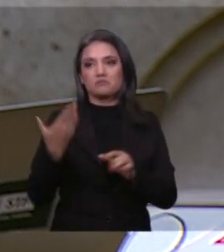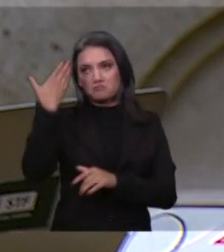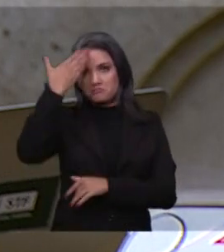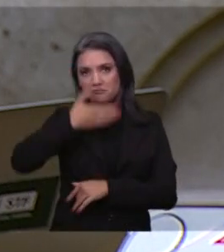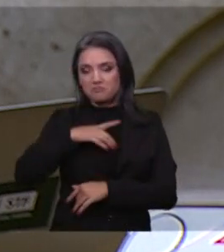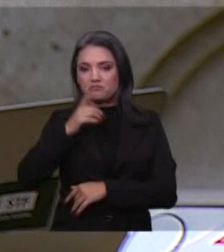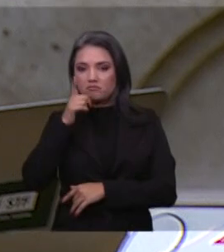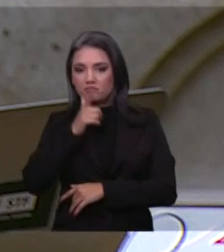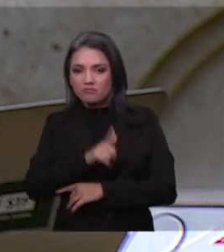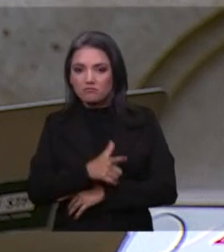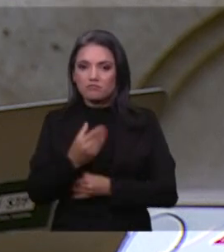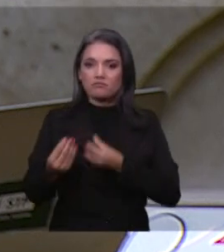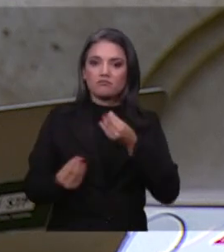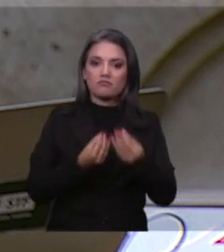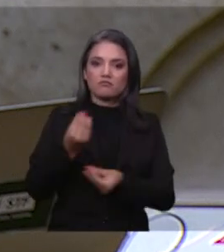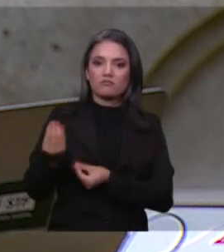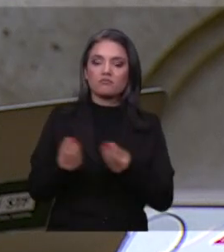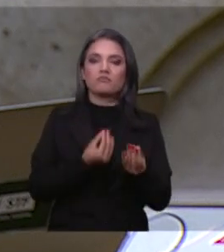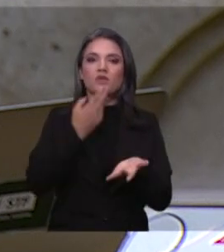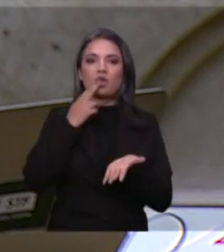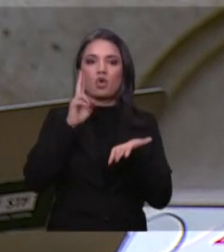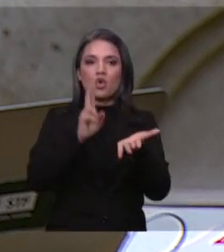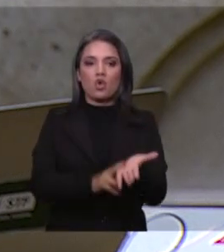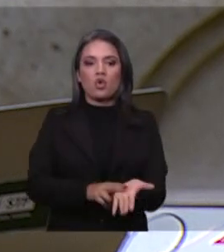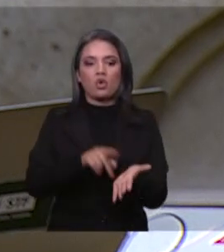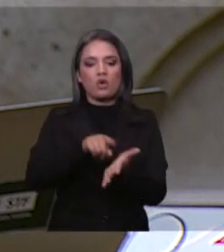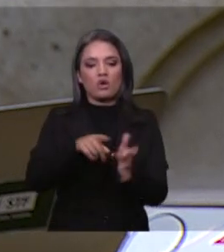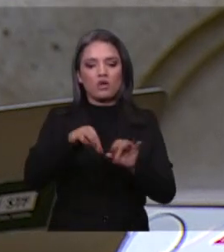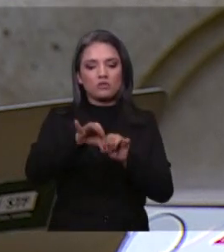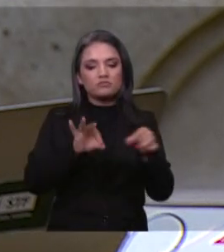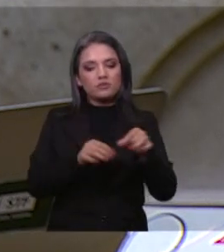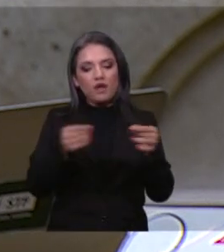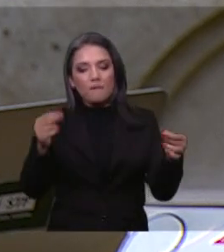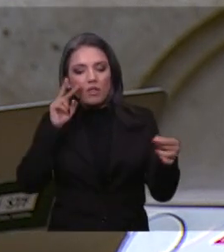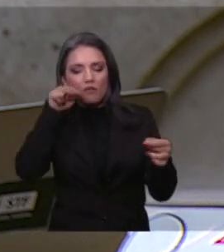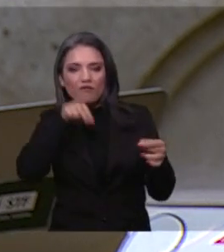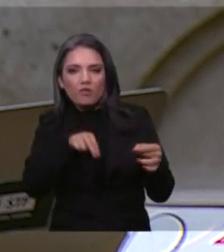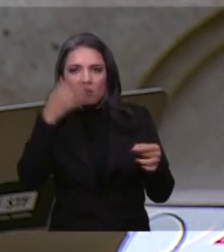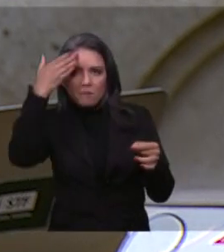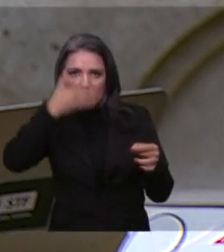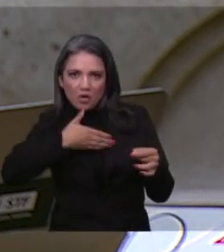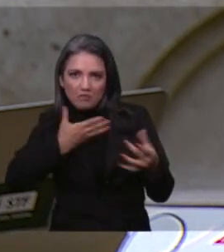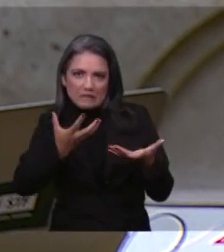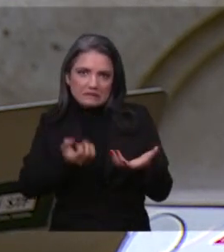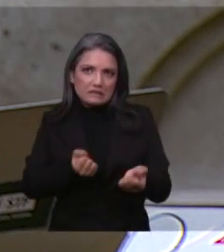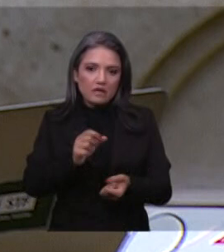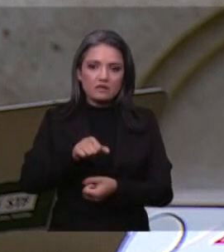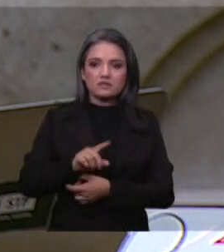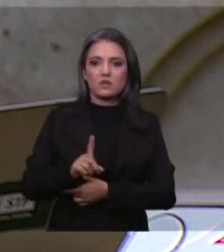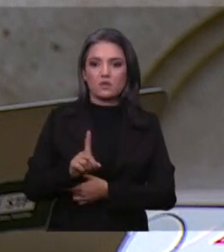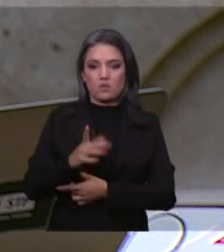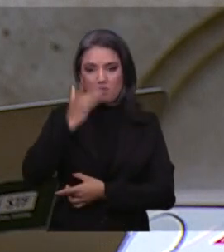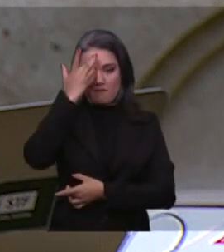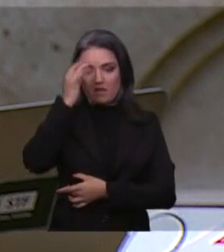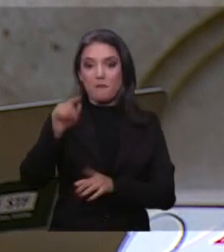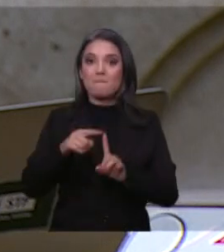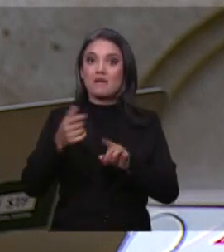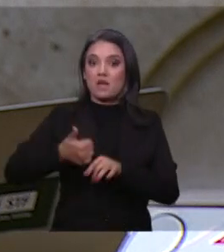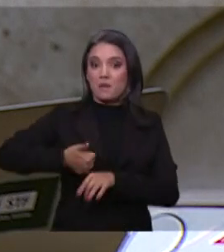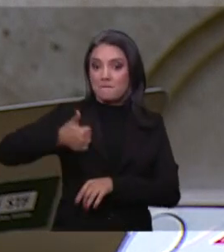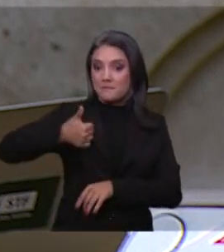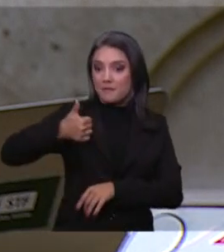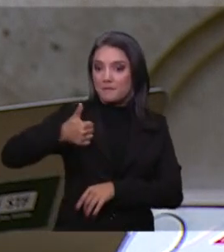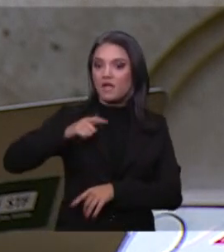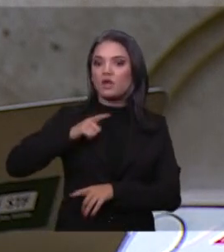por meio de abertura de encomenda postada nos Correios. Esse seria o caso de amanhã. Mas o primeiro caso tem